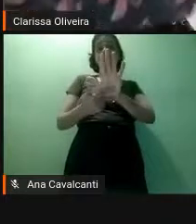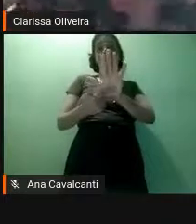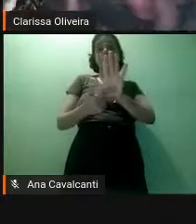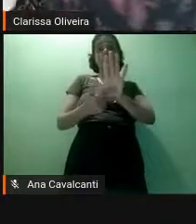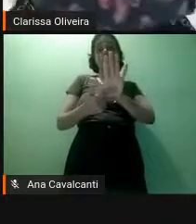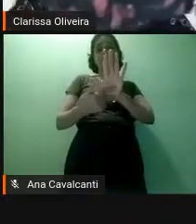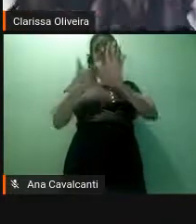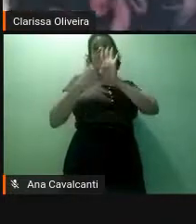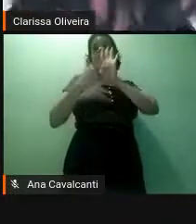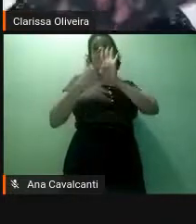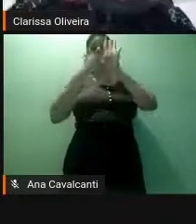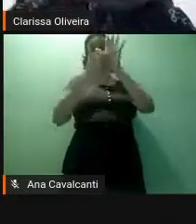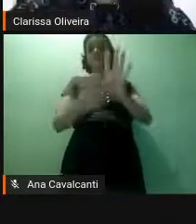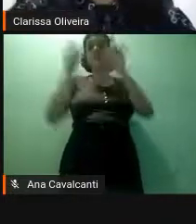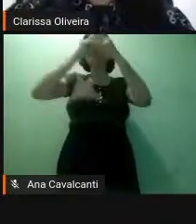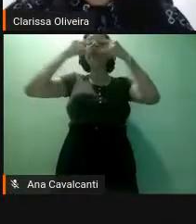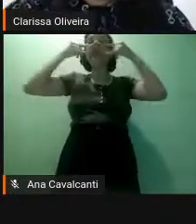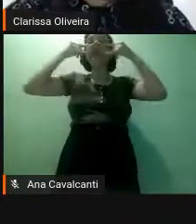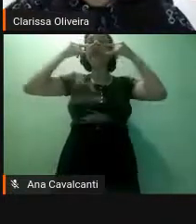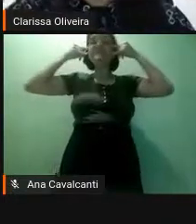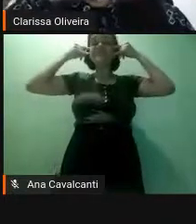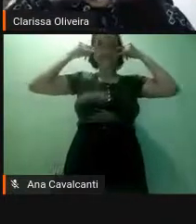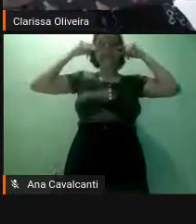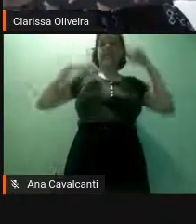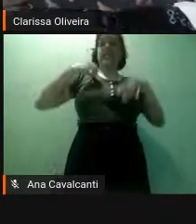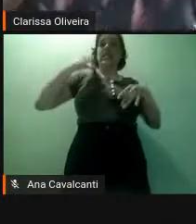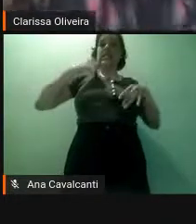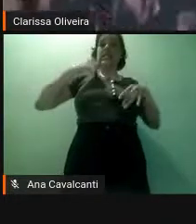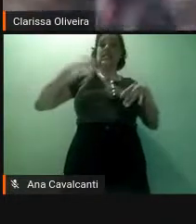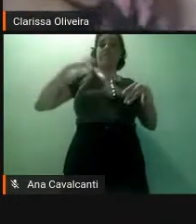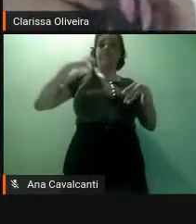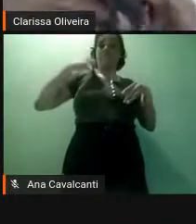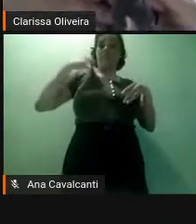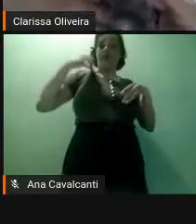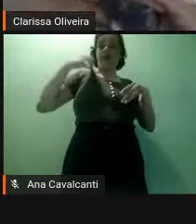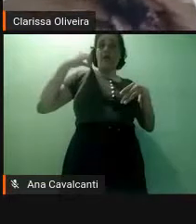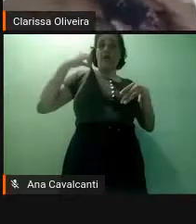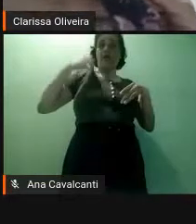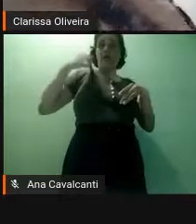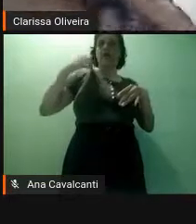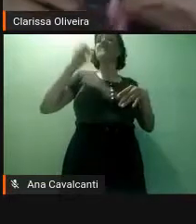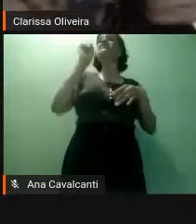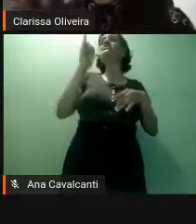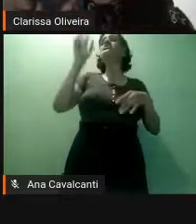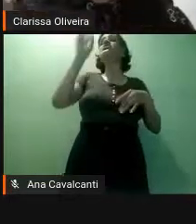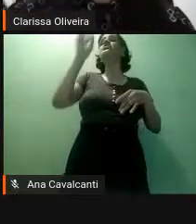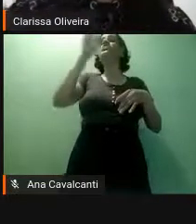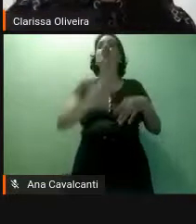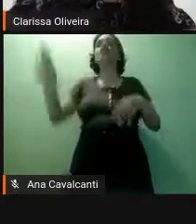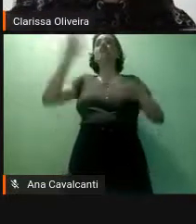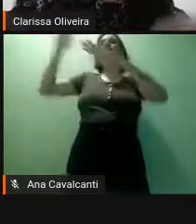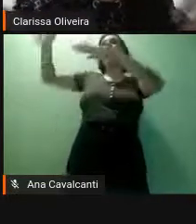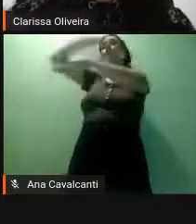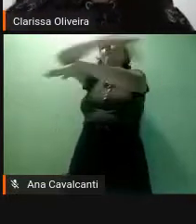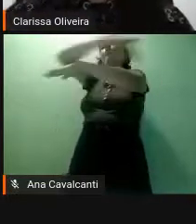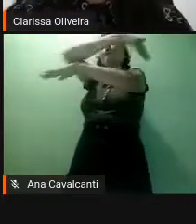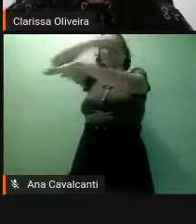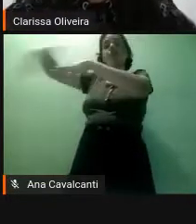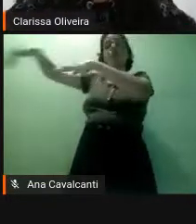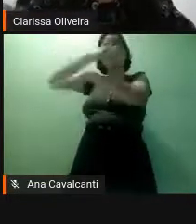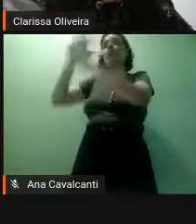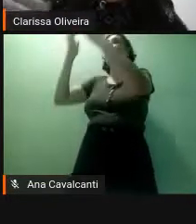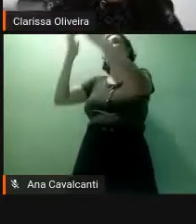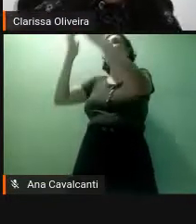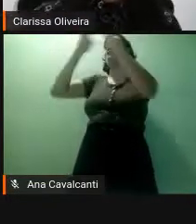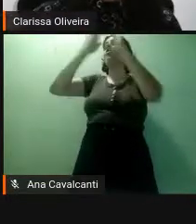tecido para mostrar para vocês. Essa máscara de tecido, se a gente utilizar na rua, no contato social que a